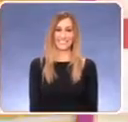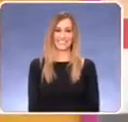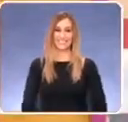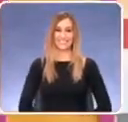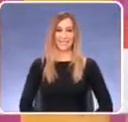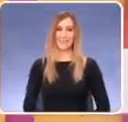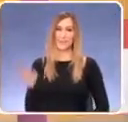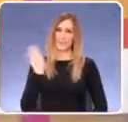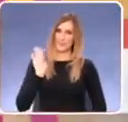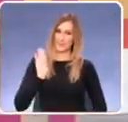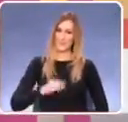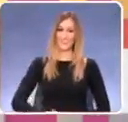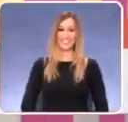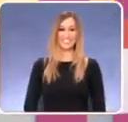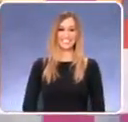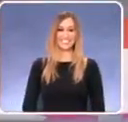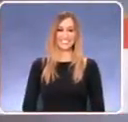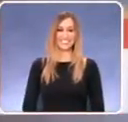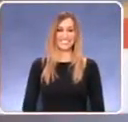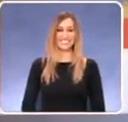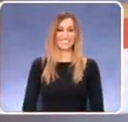Olá. Gostei que funciona.